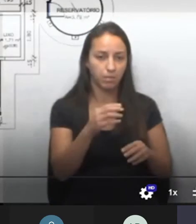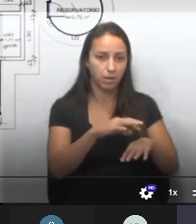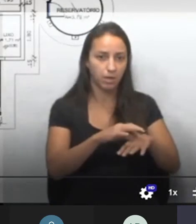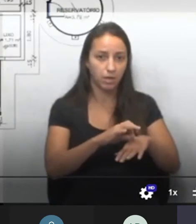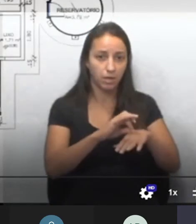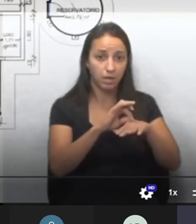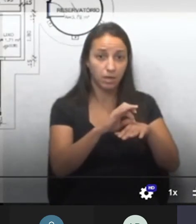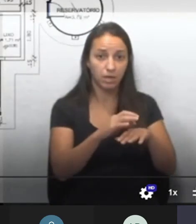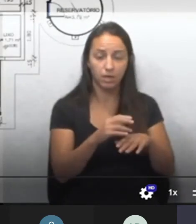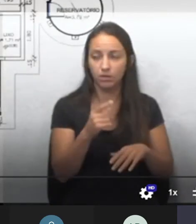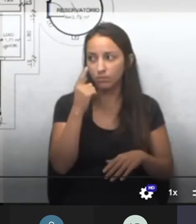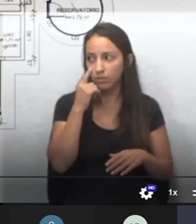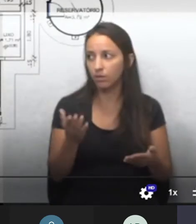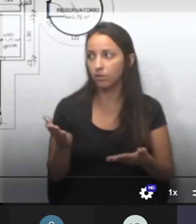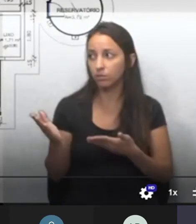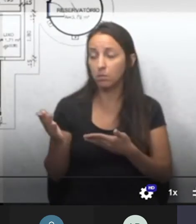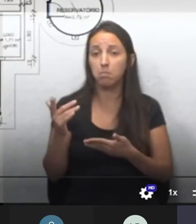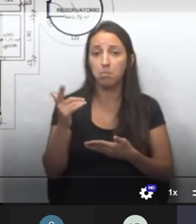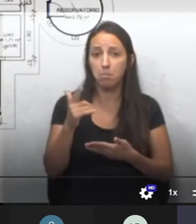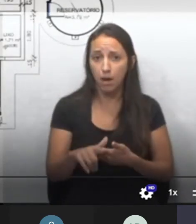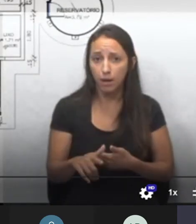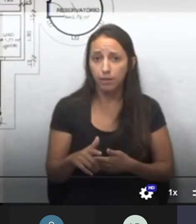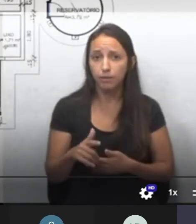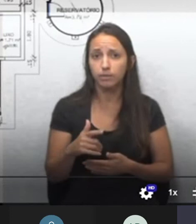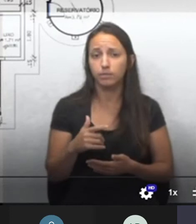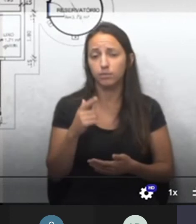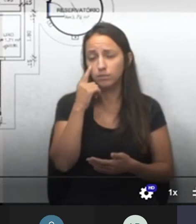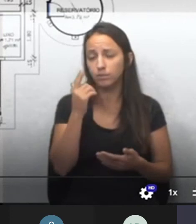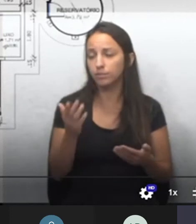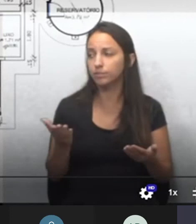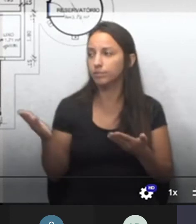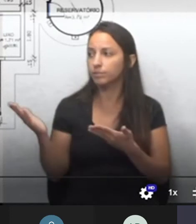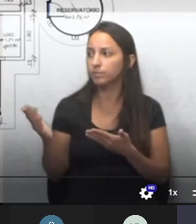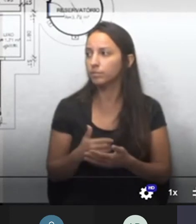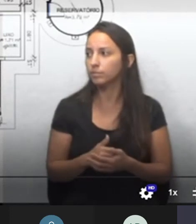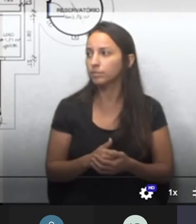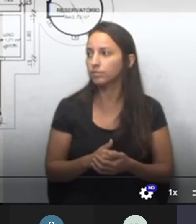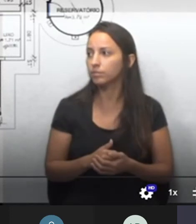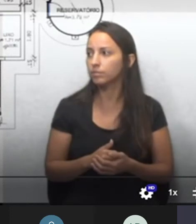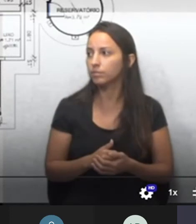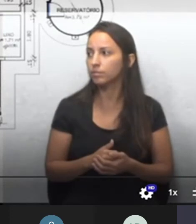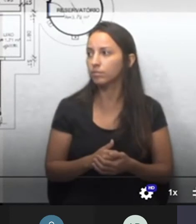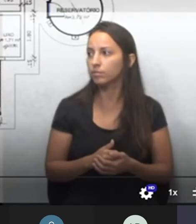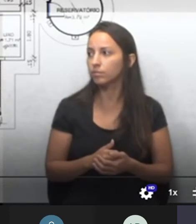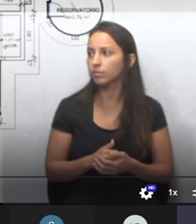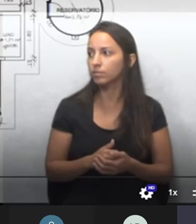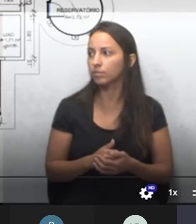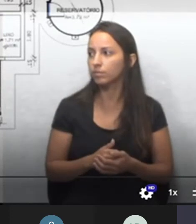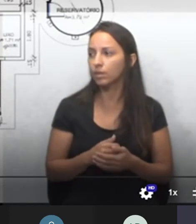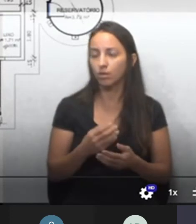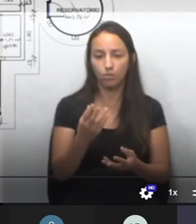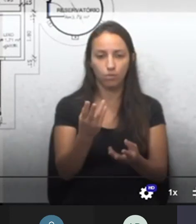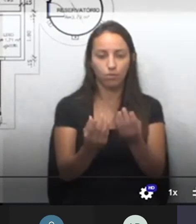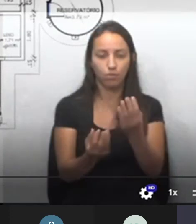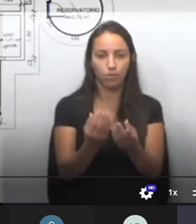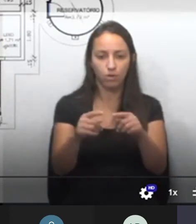certo? Observe que aqui tem mais do que tinha no outro, né? Podemos considerar o fogão aqui no